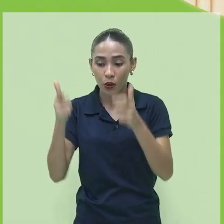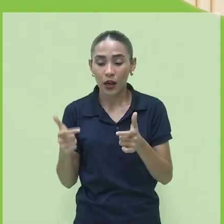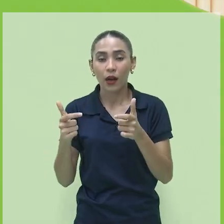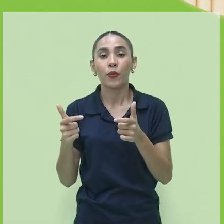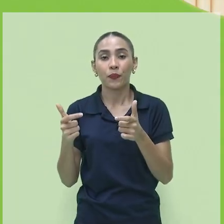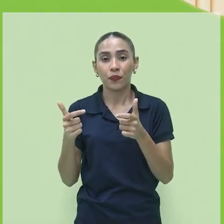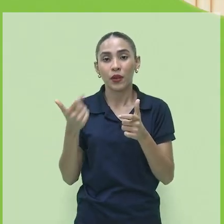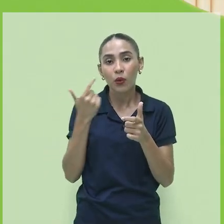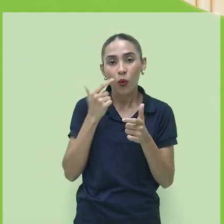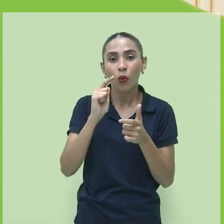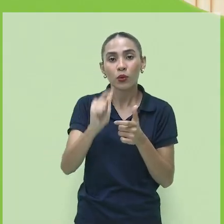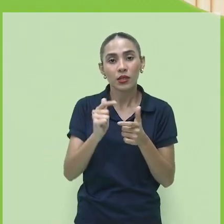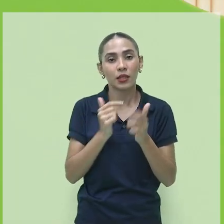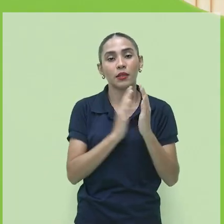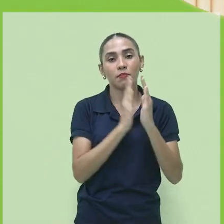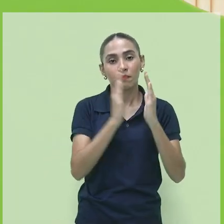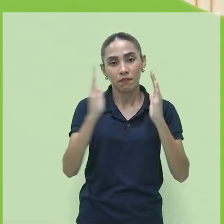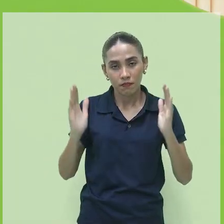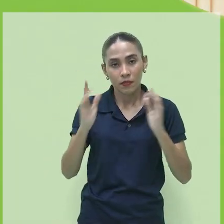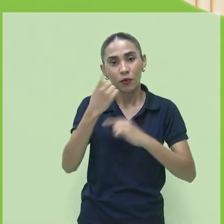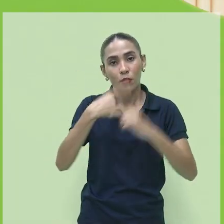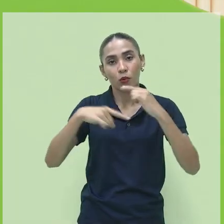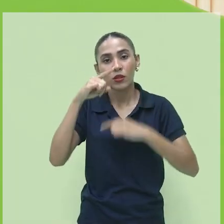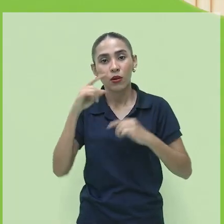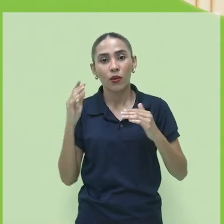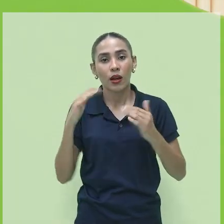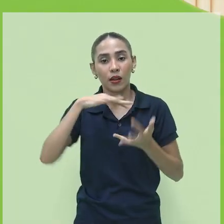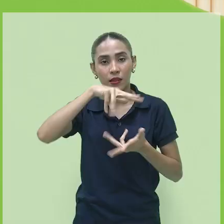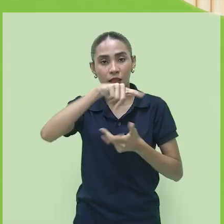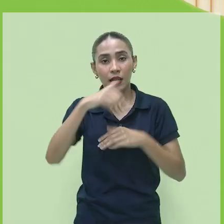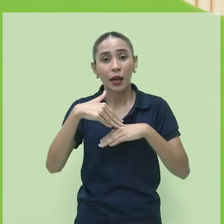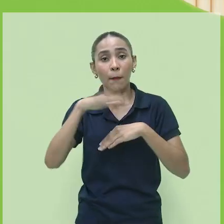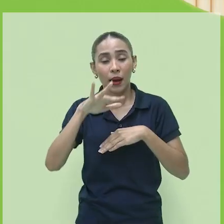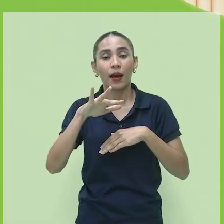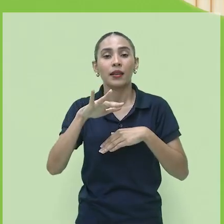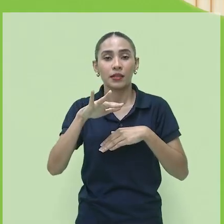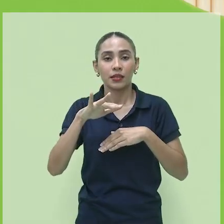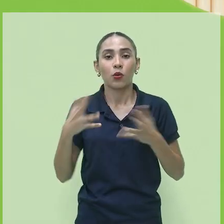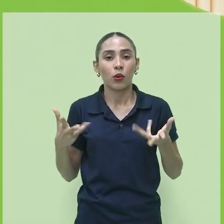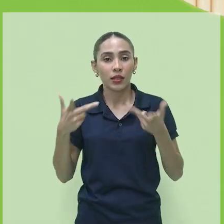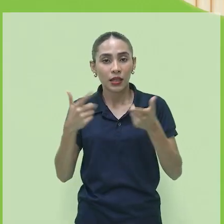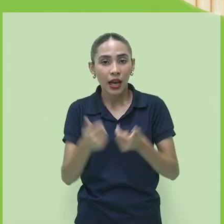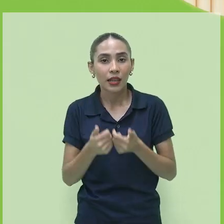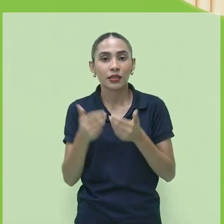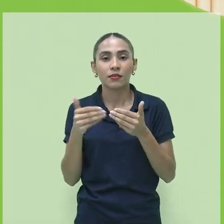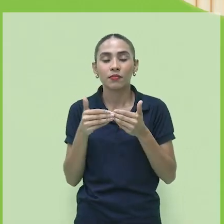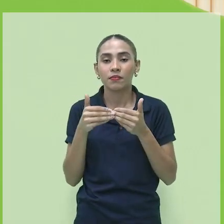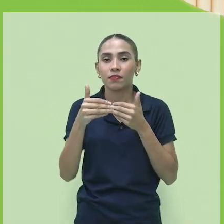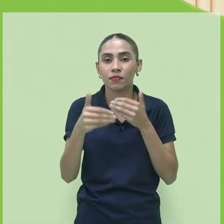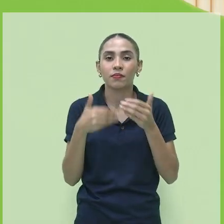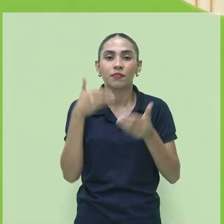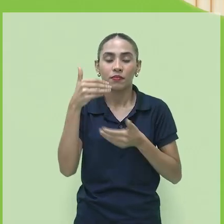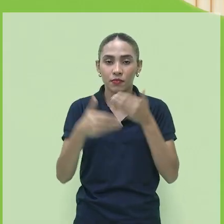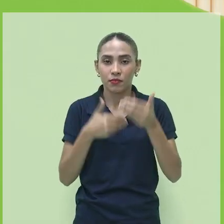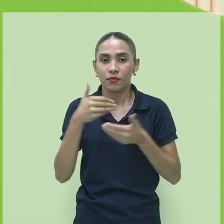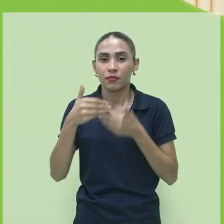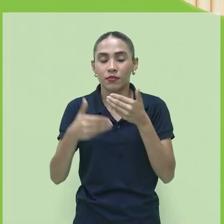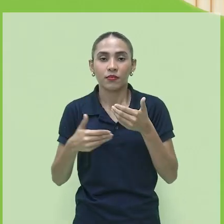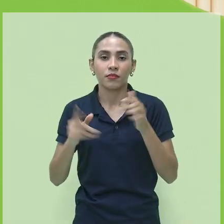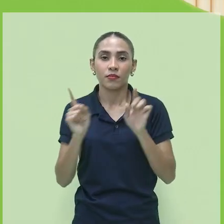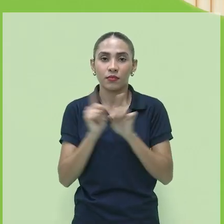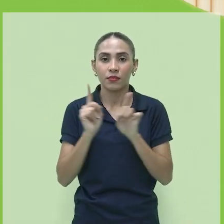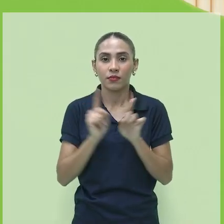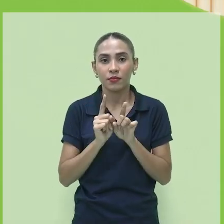neste ambiente e passar por todo esse processo evolutivo, tornando a Terra mais habitável, a partir do momento que ela vai passando por todo